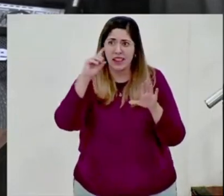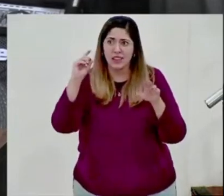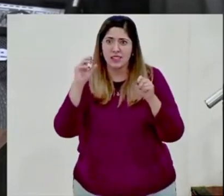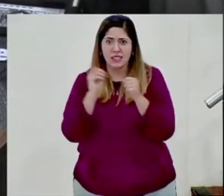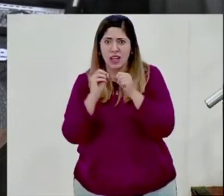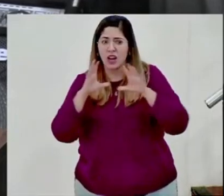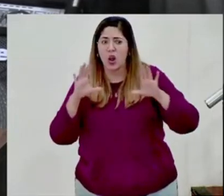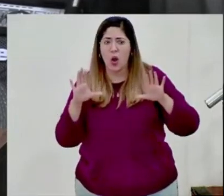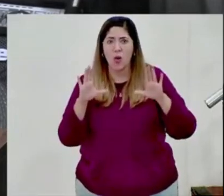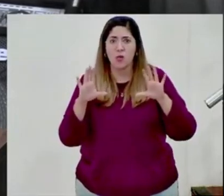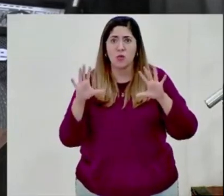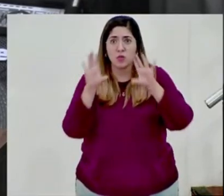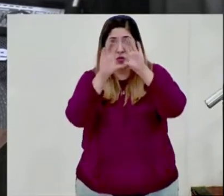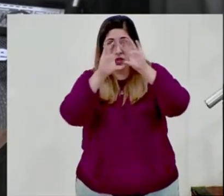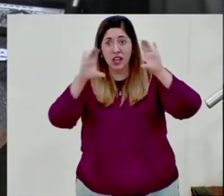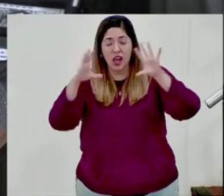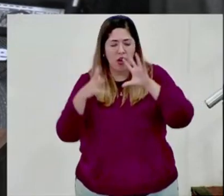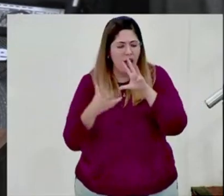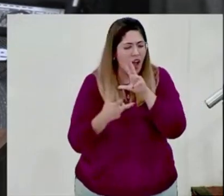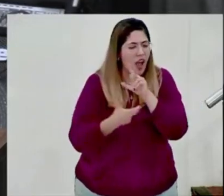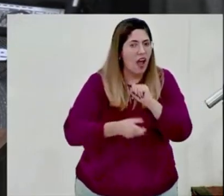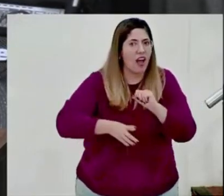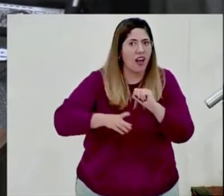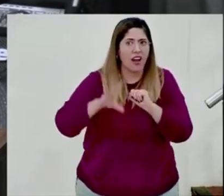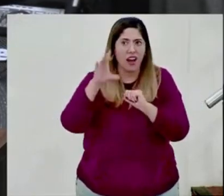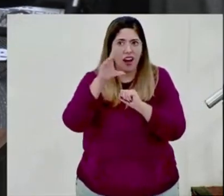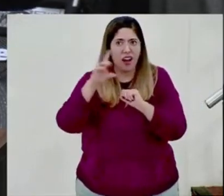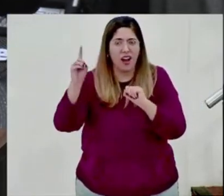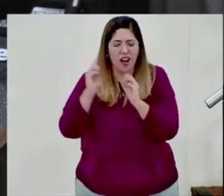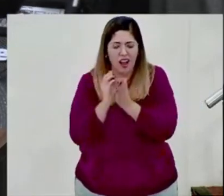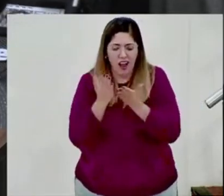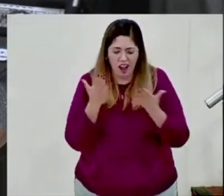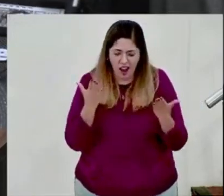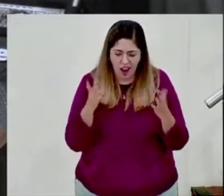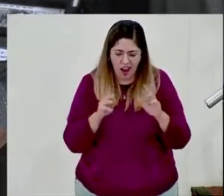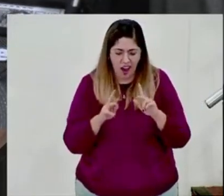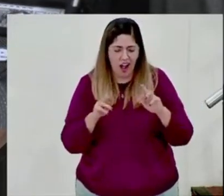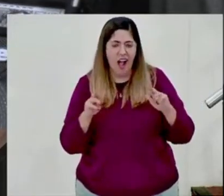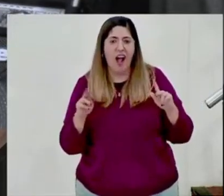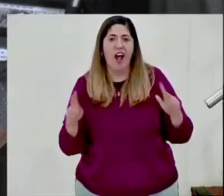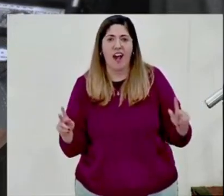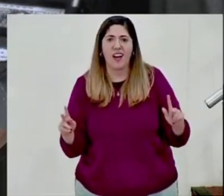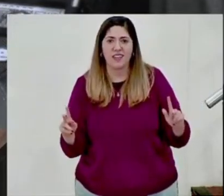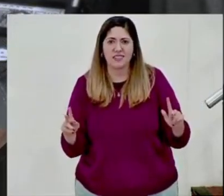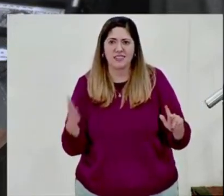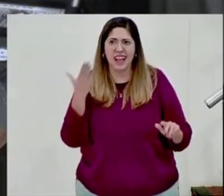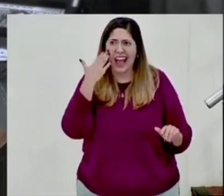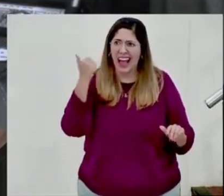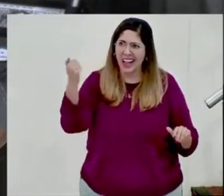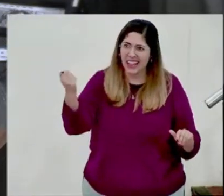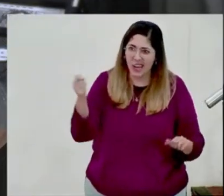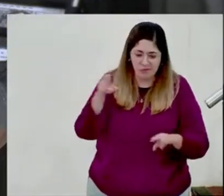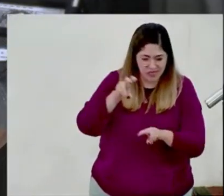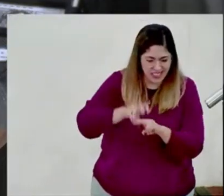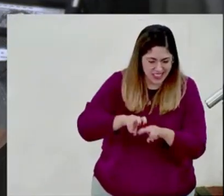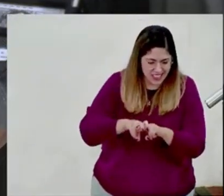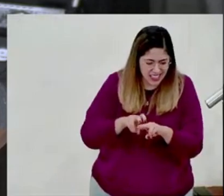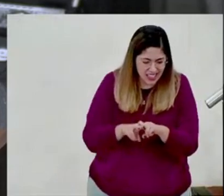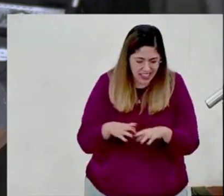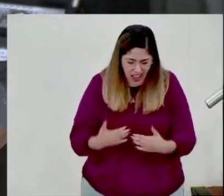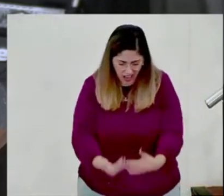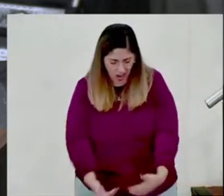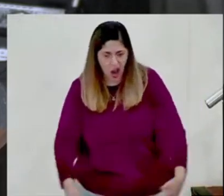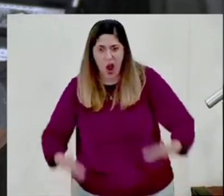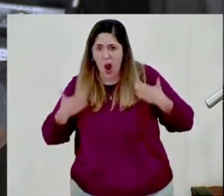céu e a terra, eu falei: esse é um livro diferente. Eu sou capaz de dizer para você onde é que eu estava, como era o tapete da minha casa, que short que eu